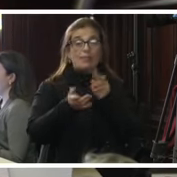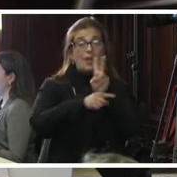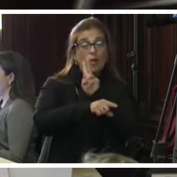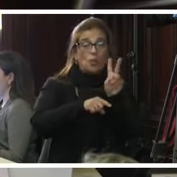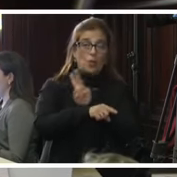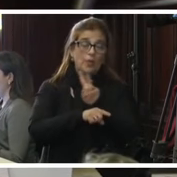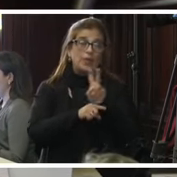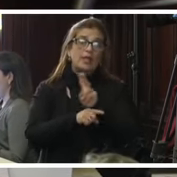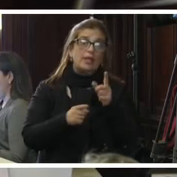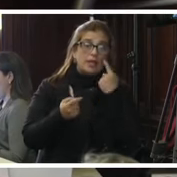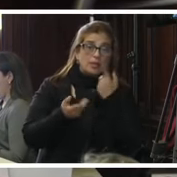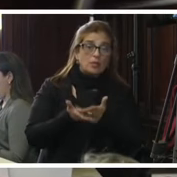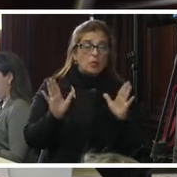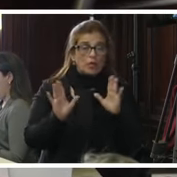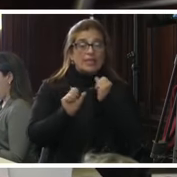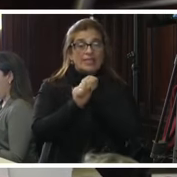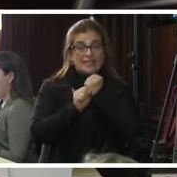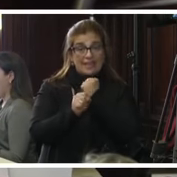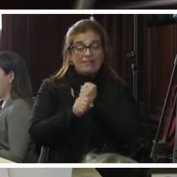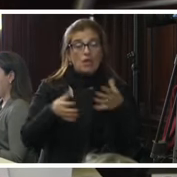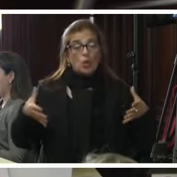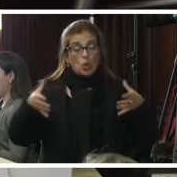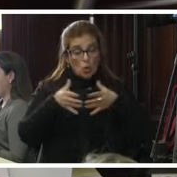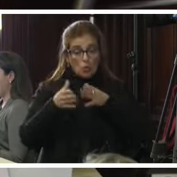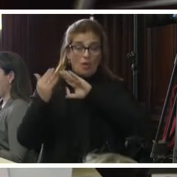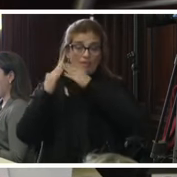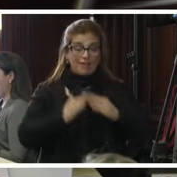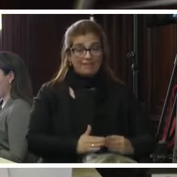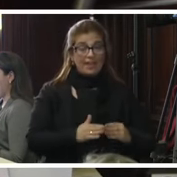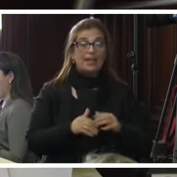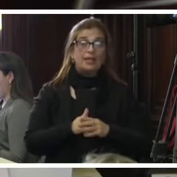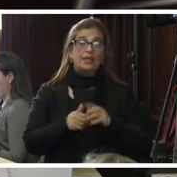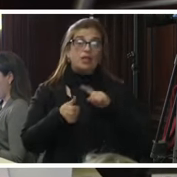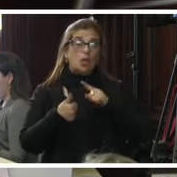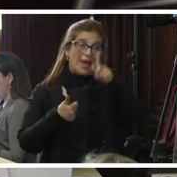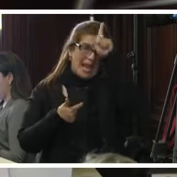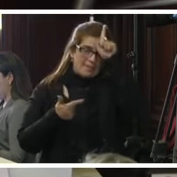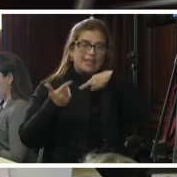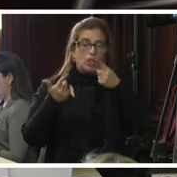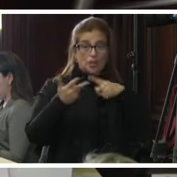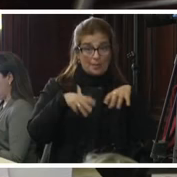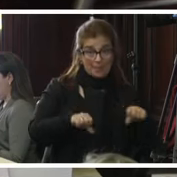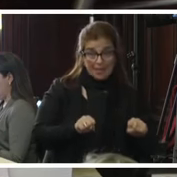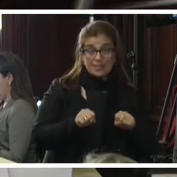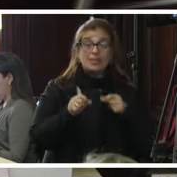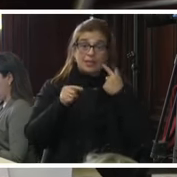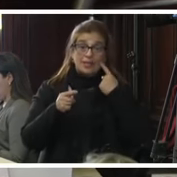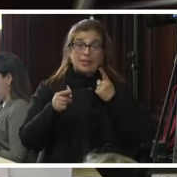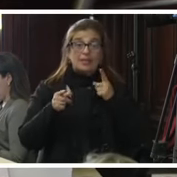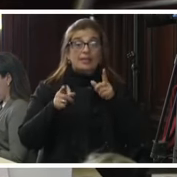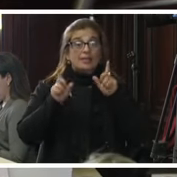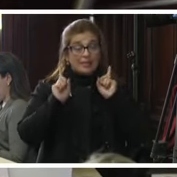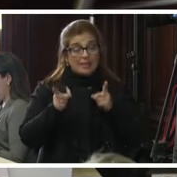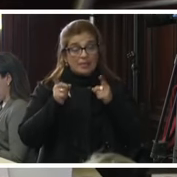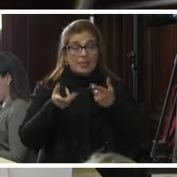o que incluiu ocupações militares nos conjuntos de favelas da Maré e do Alemão, e atualmente está em vigor o decreto presidencial